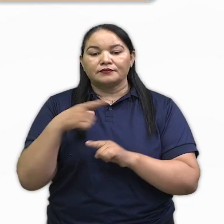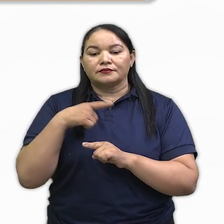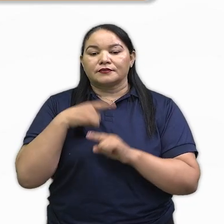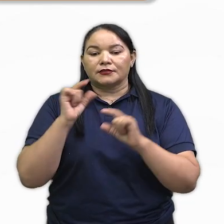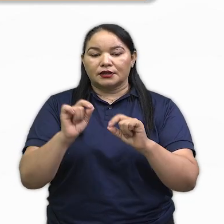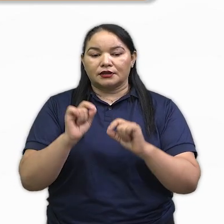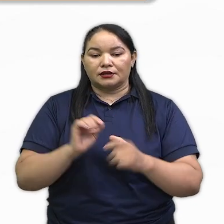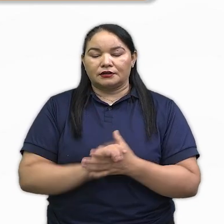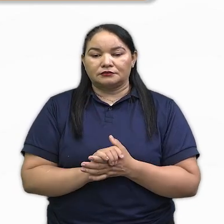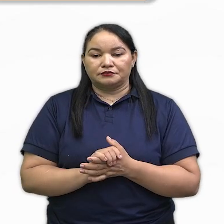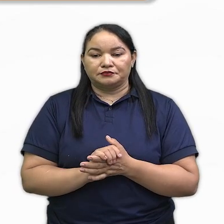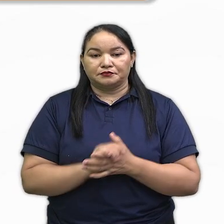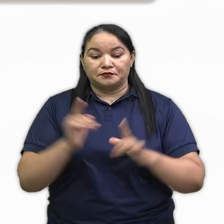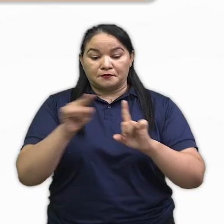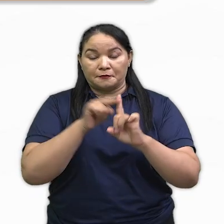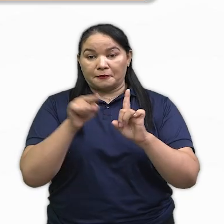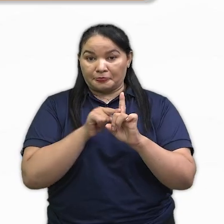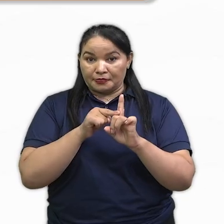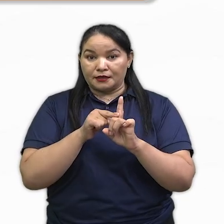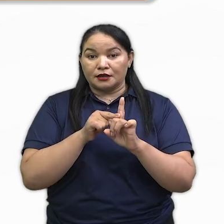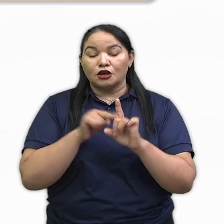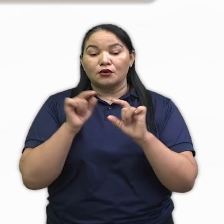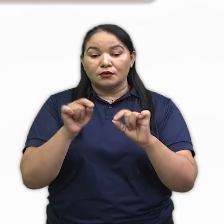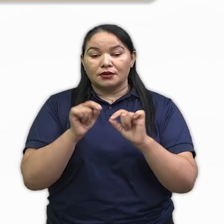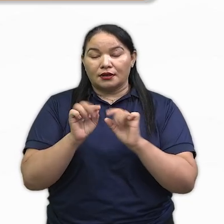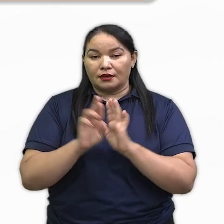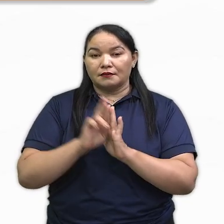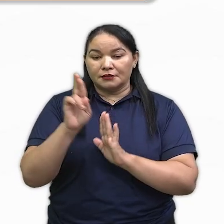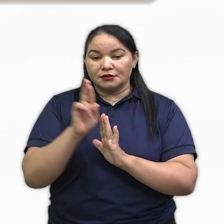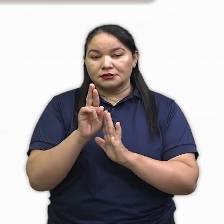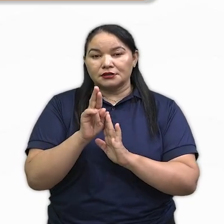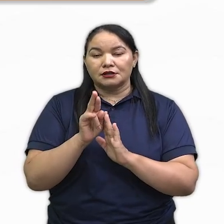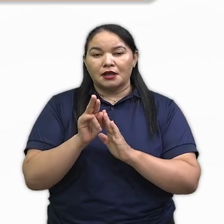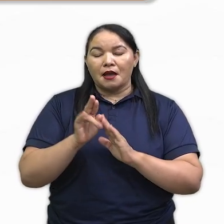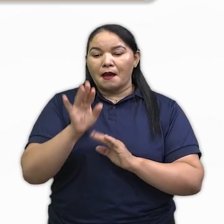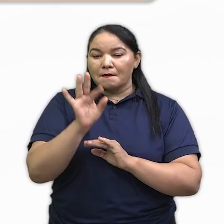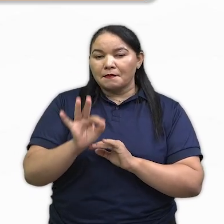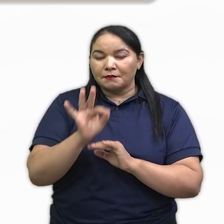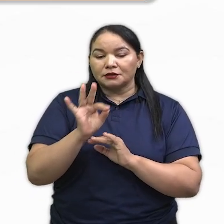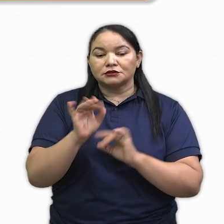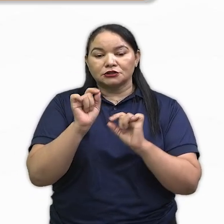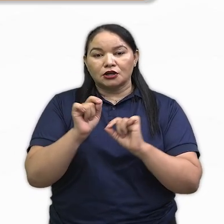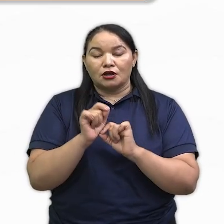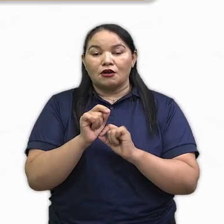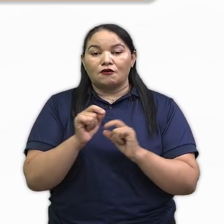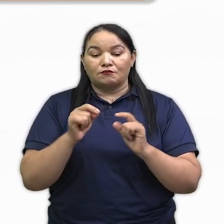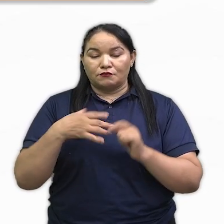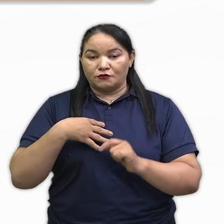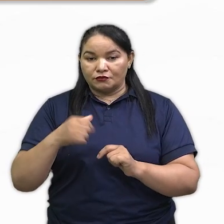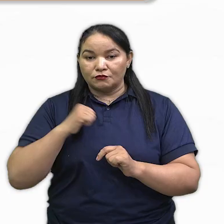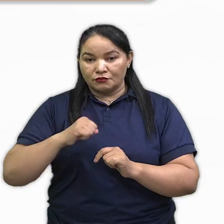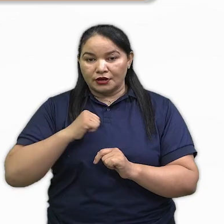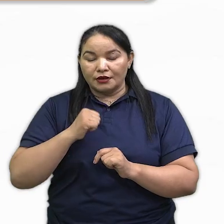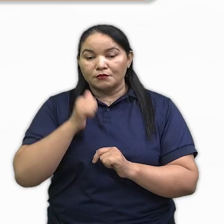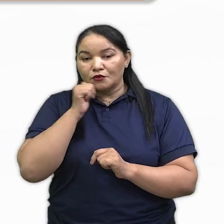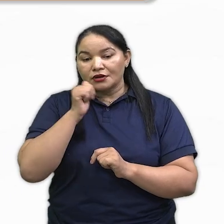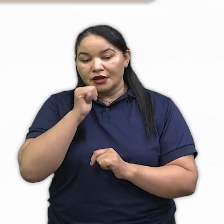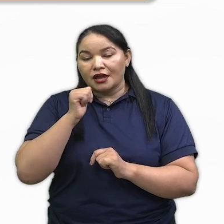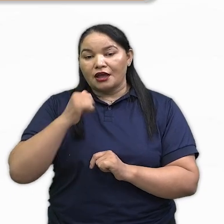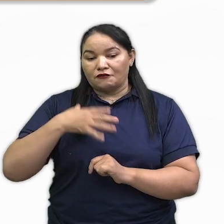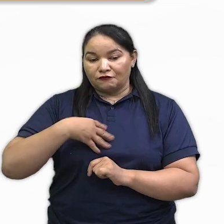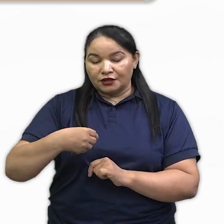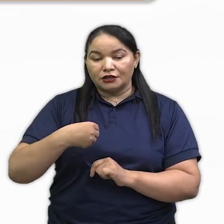também teremos aí a fecundidade, que representa a média do número de filhos das mulheres entre 15